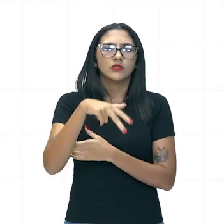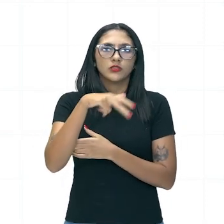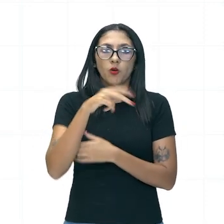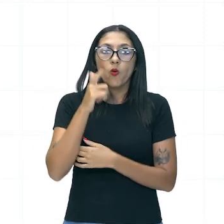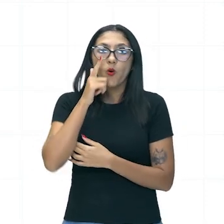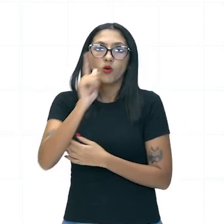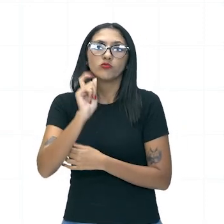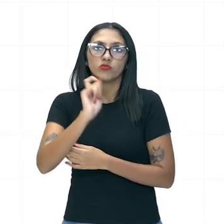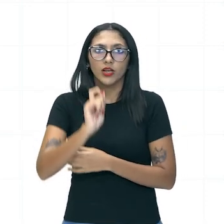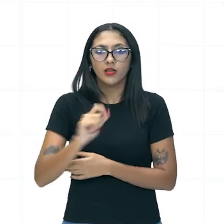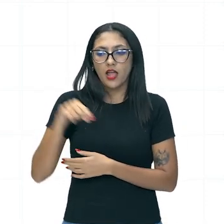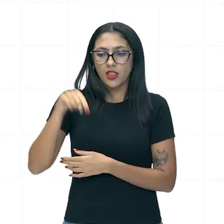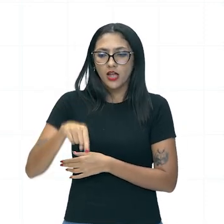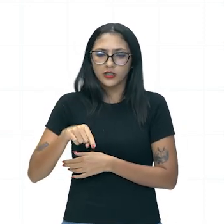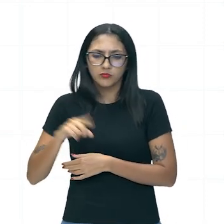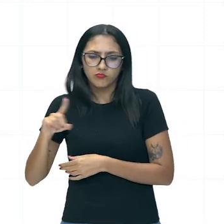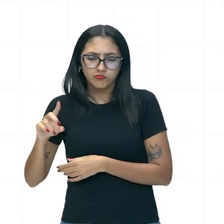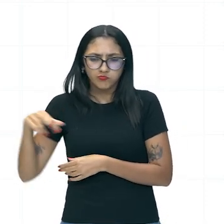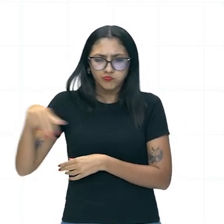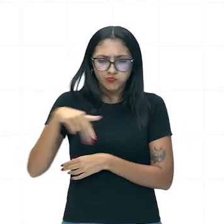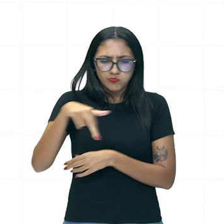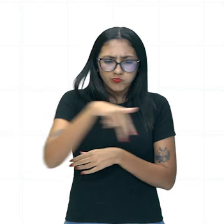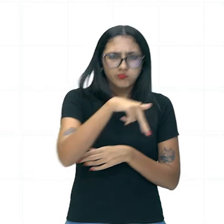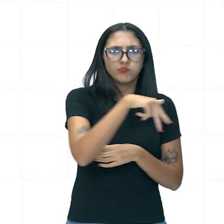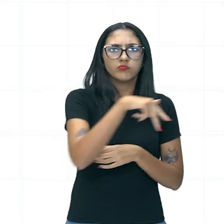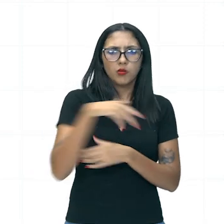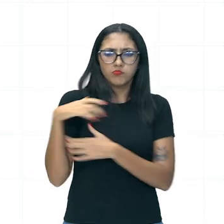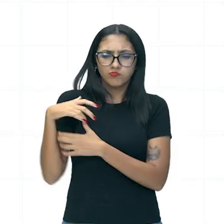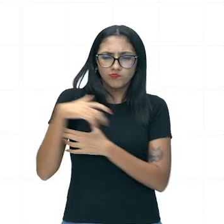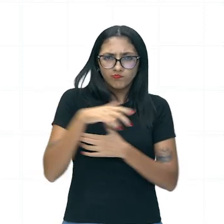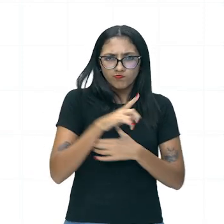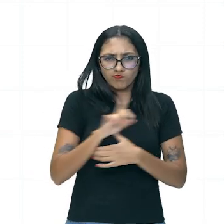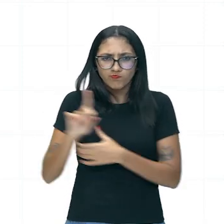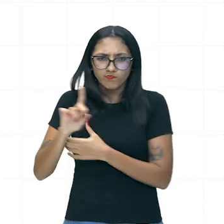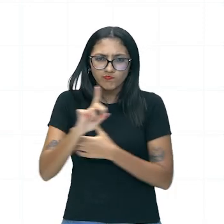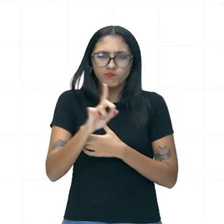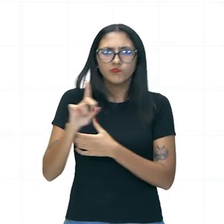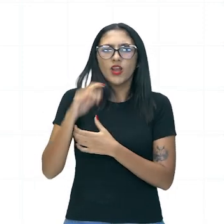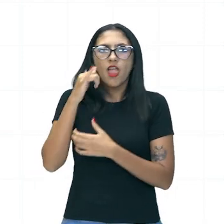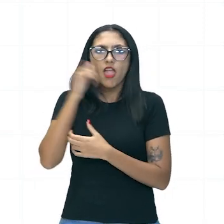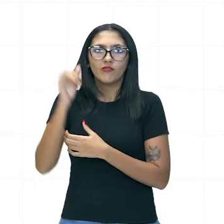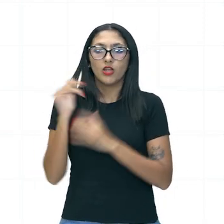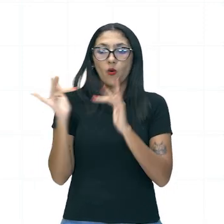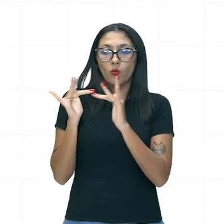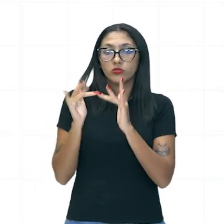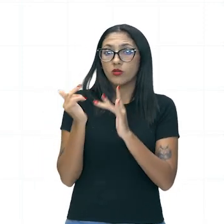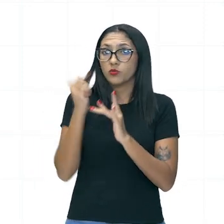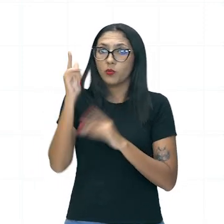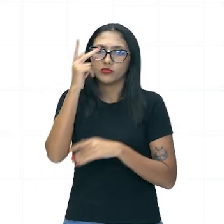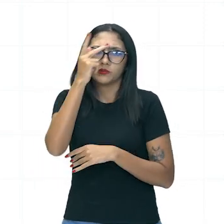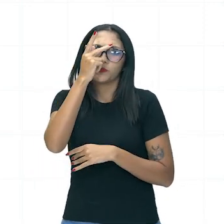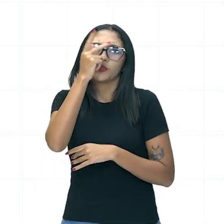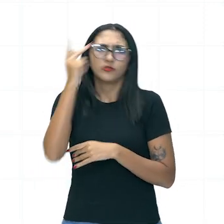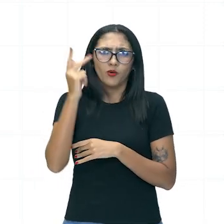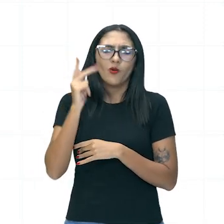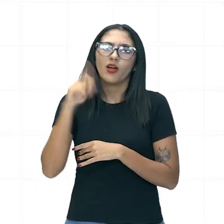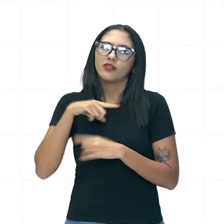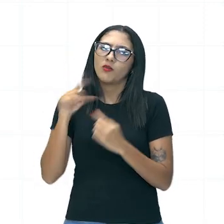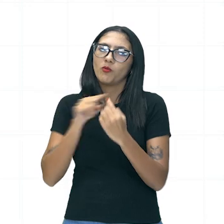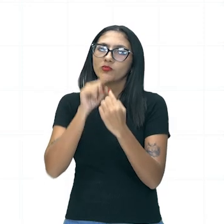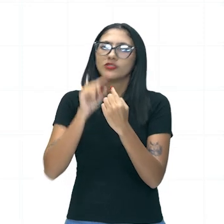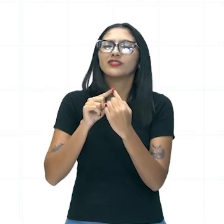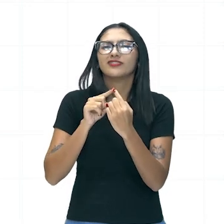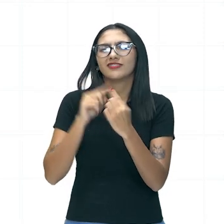do campo adversário, né, após essa linha de gol. Então, o objetivo ali é levar essa bola até a linha de